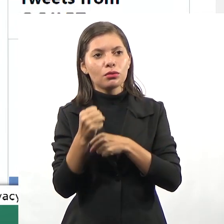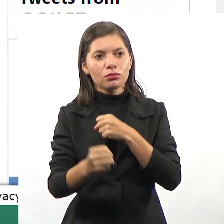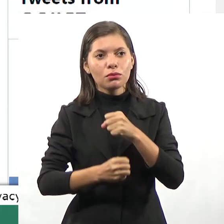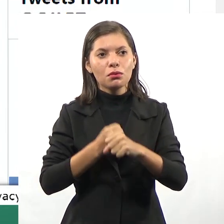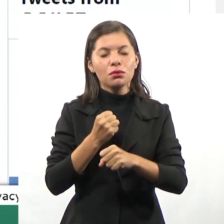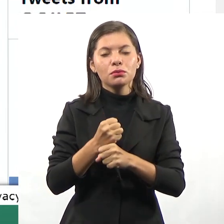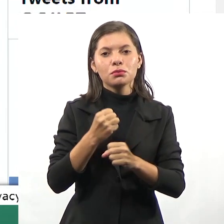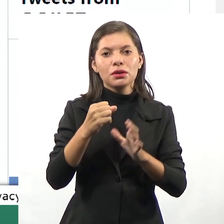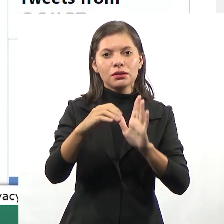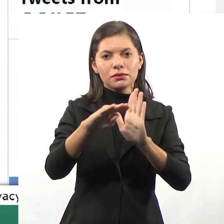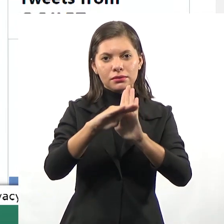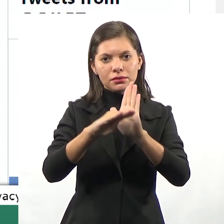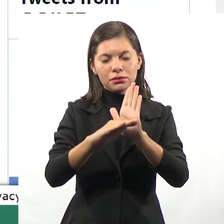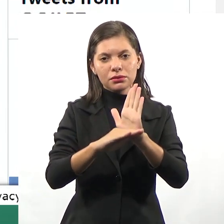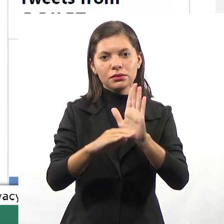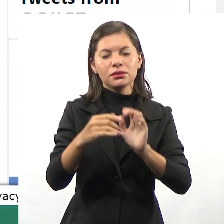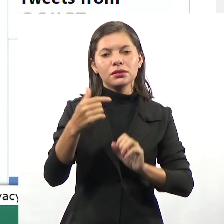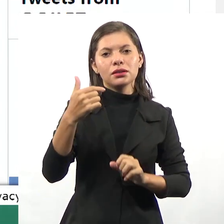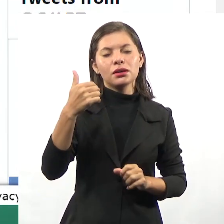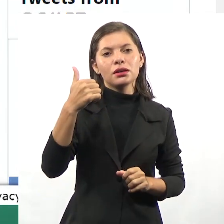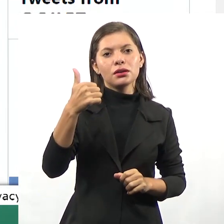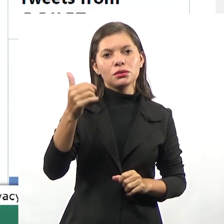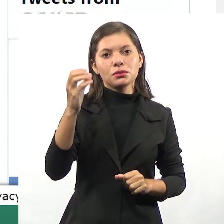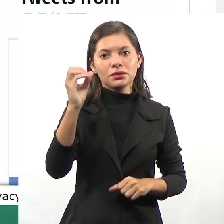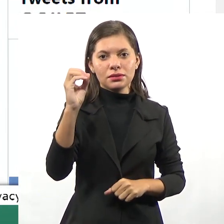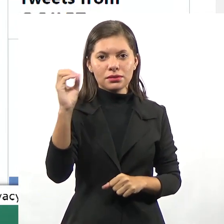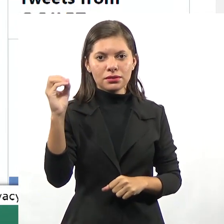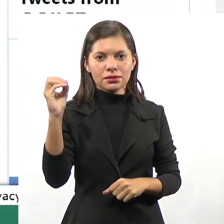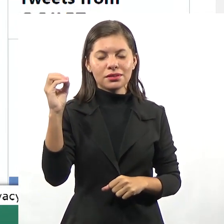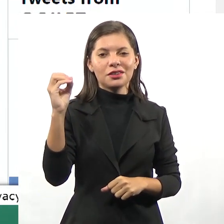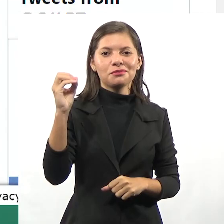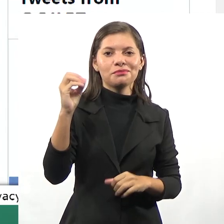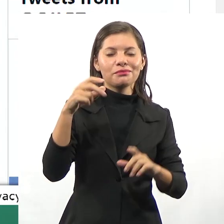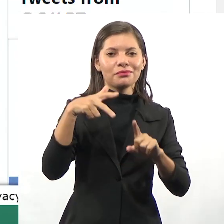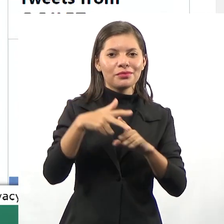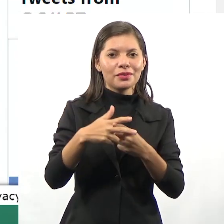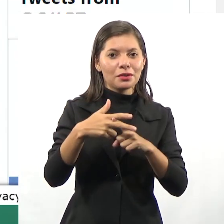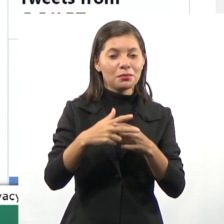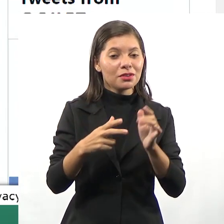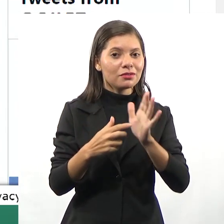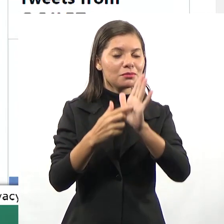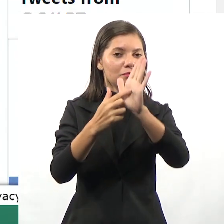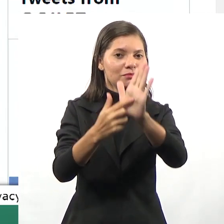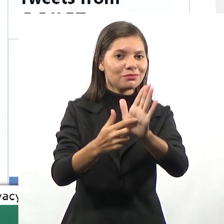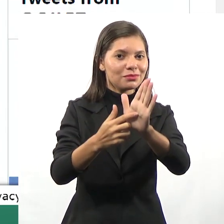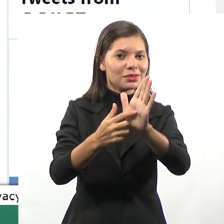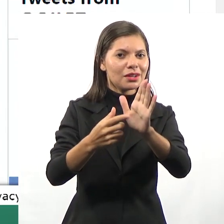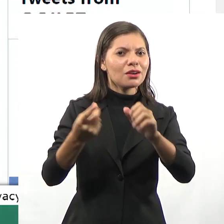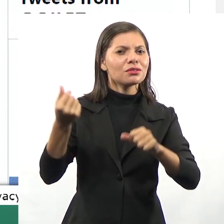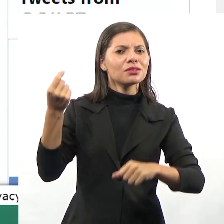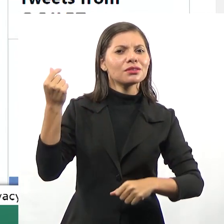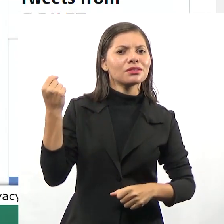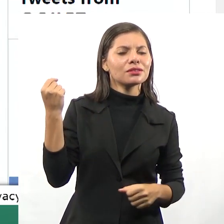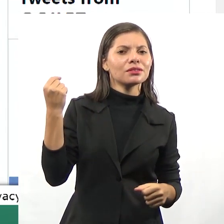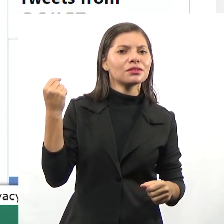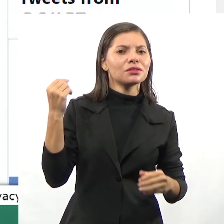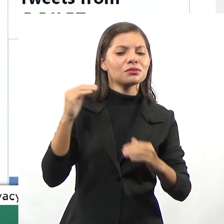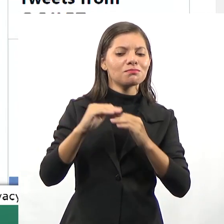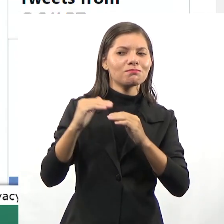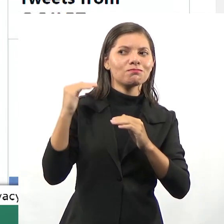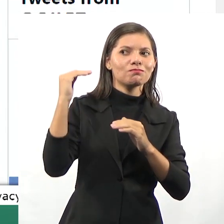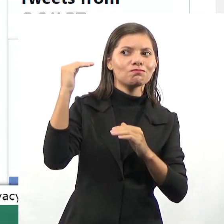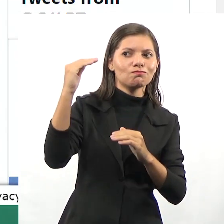ano ele vai ranquear esses 100 primeiras ferramentas e vai mostrar, em comparação ao ano anterior, se